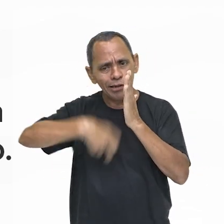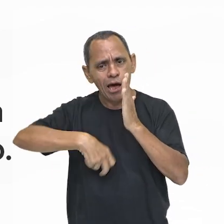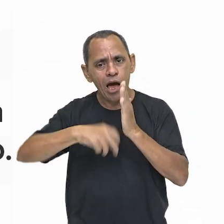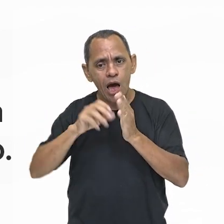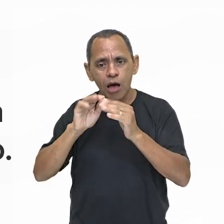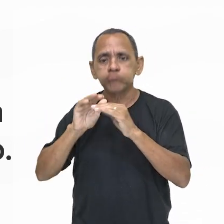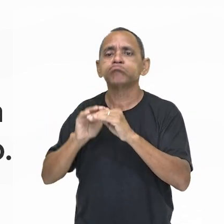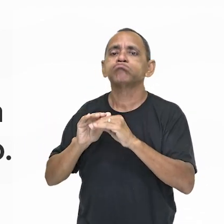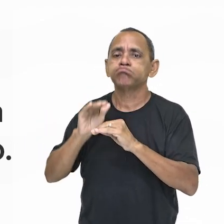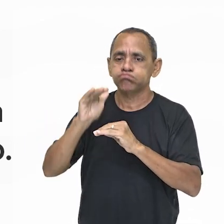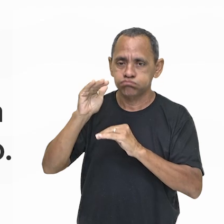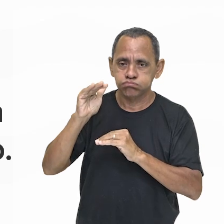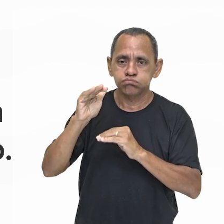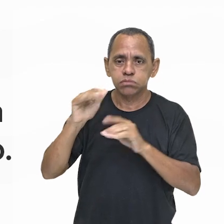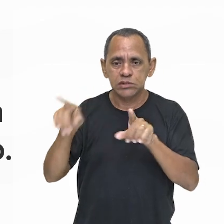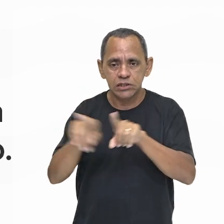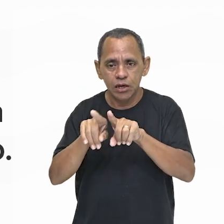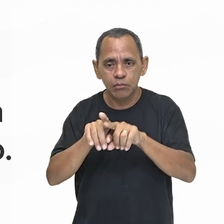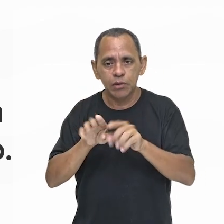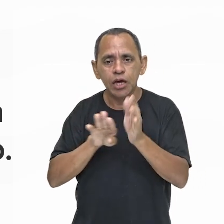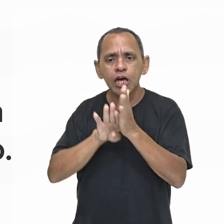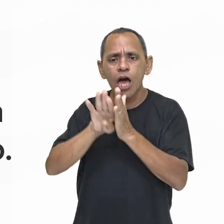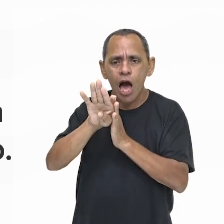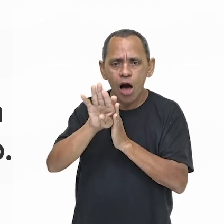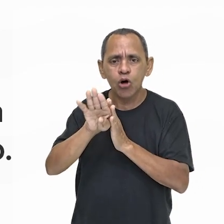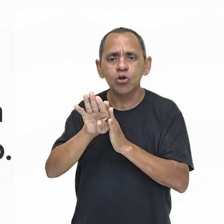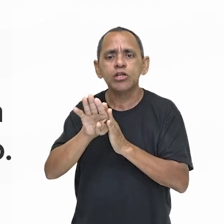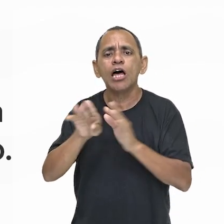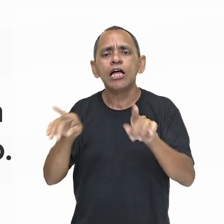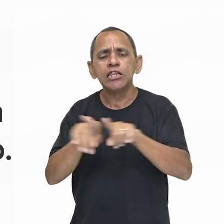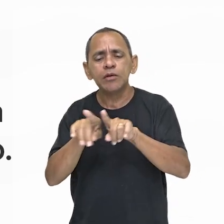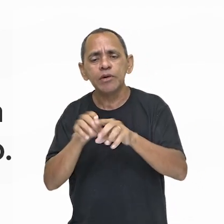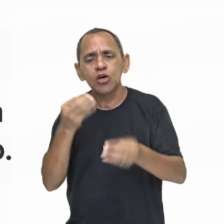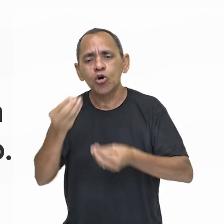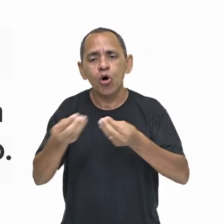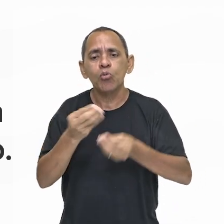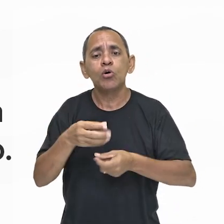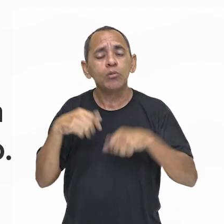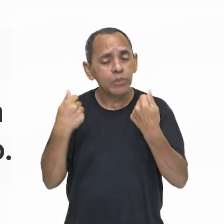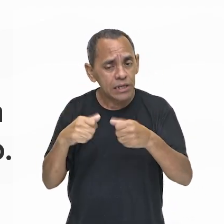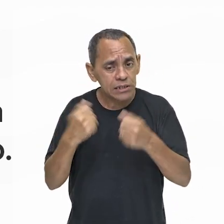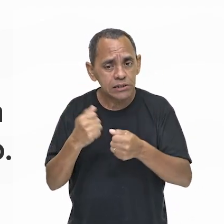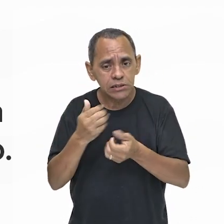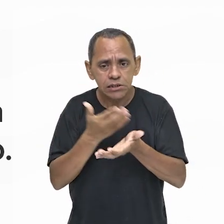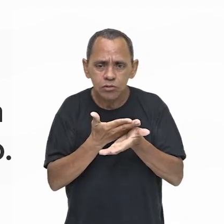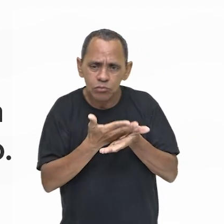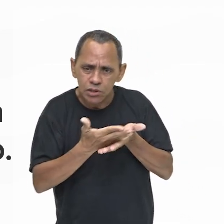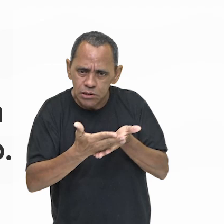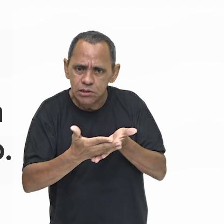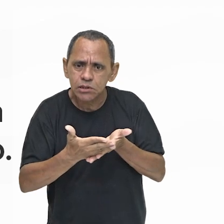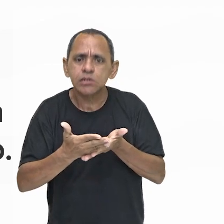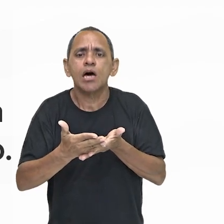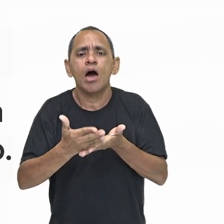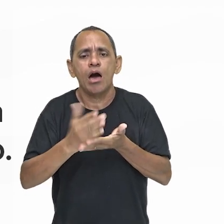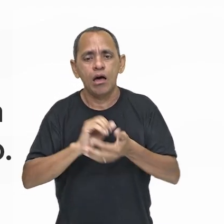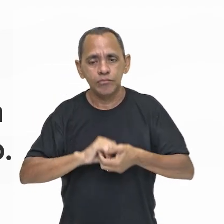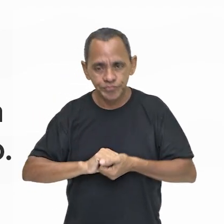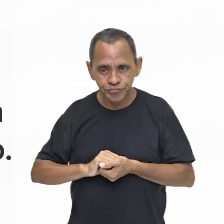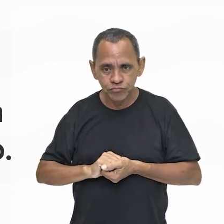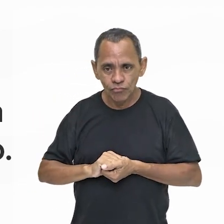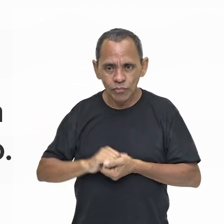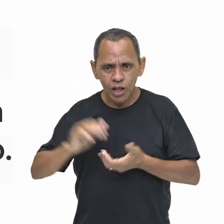sangue. E aí você precisa iniciar uma série de tratamentos para poder, então, diminuir